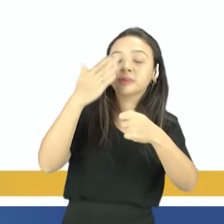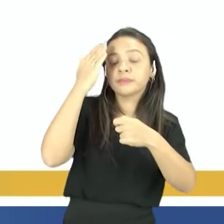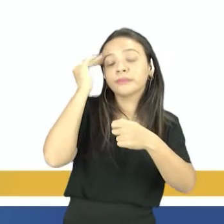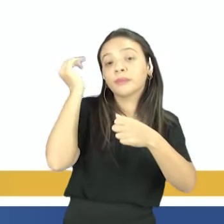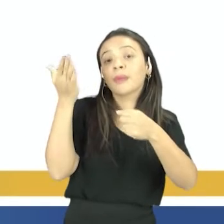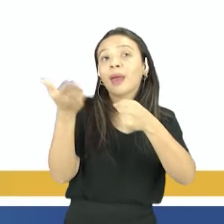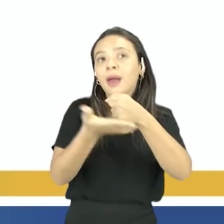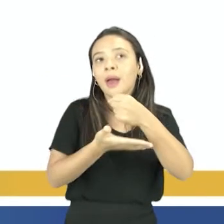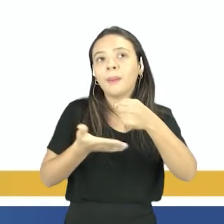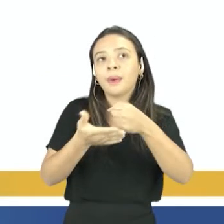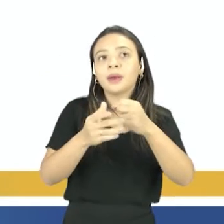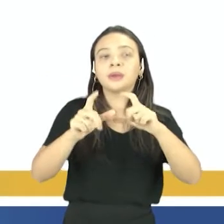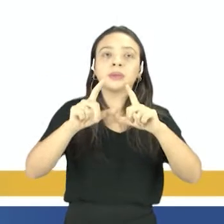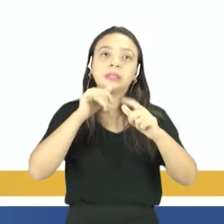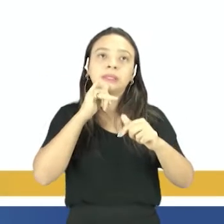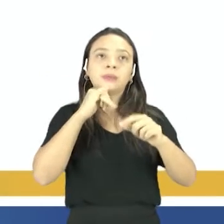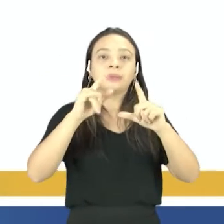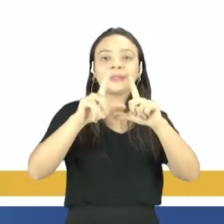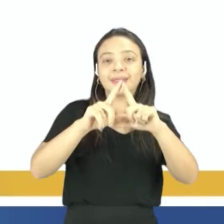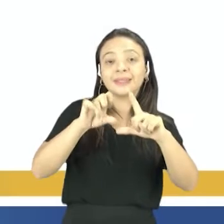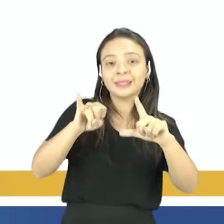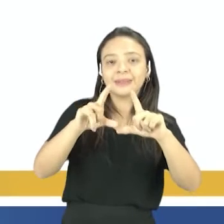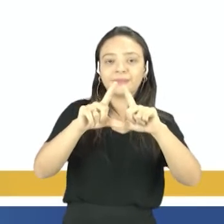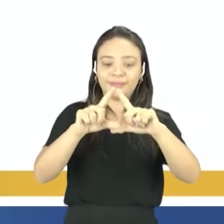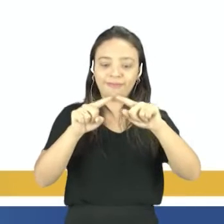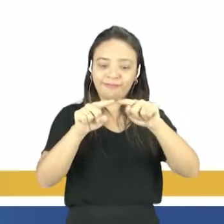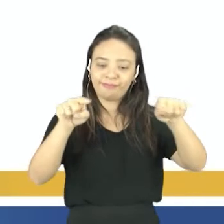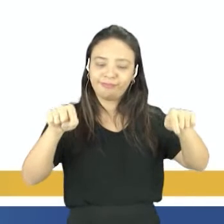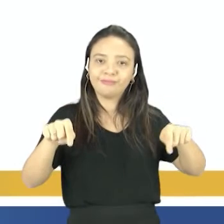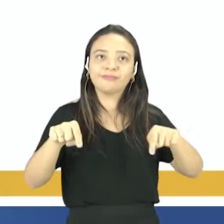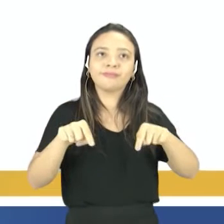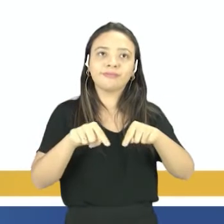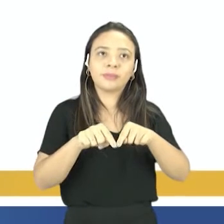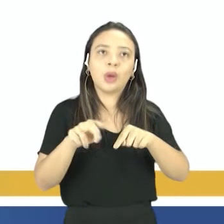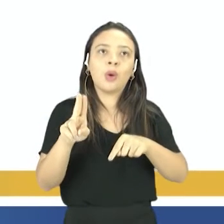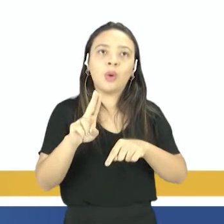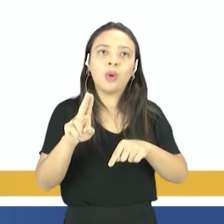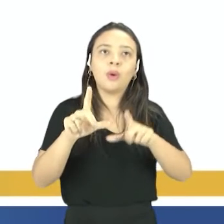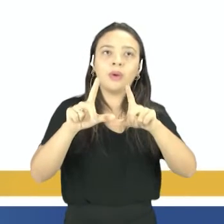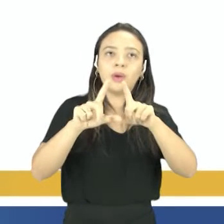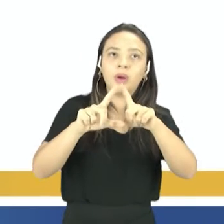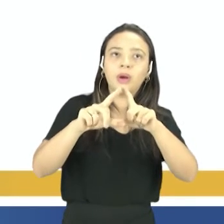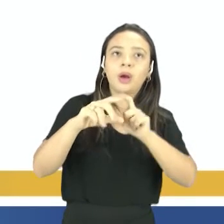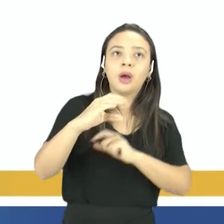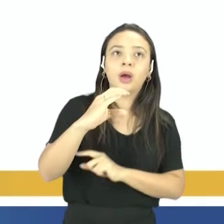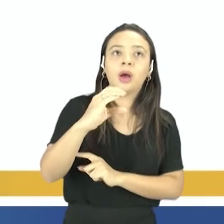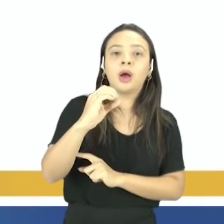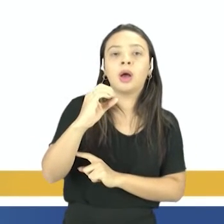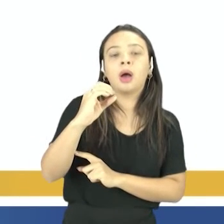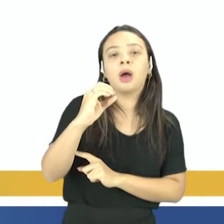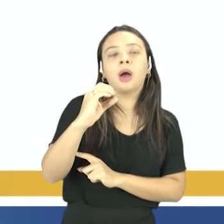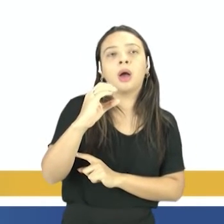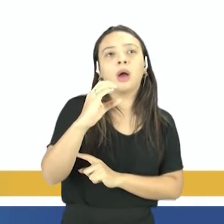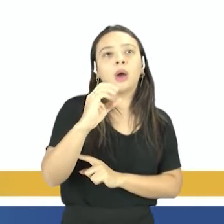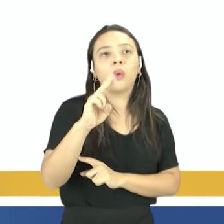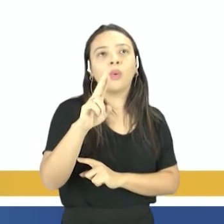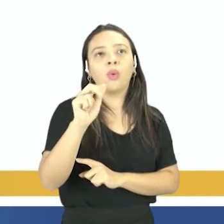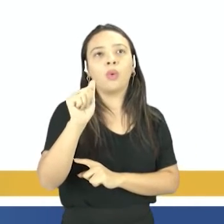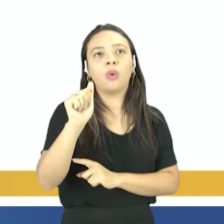falo em pirâmide triangular. Se a base é quadrangular, né, é um quadrilátero, eu falo em base quadrangular e assim por